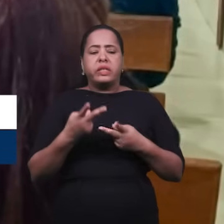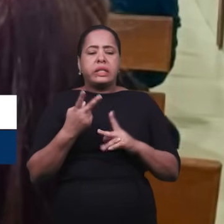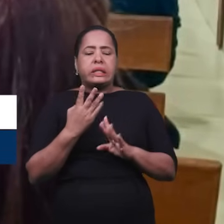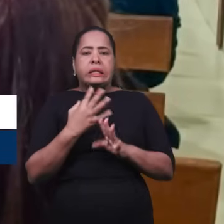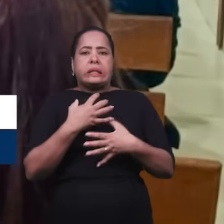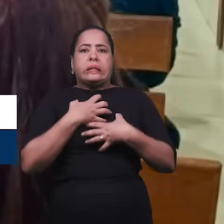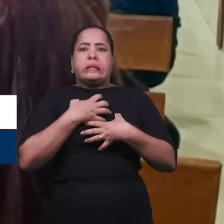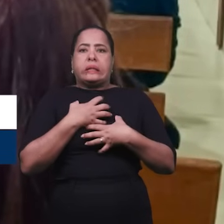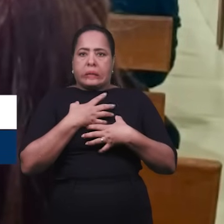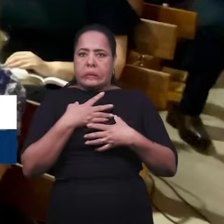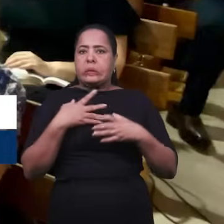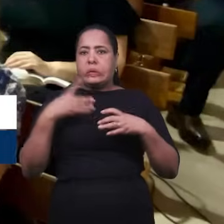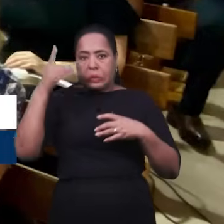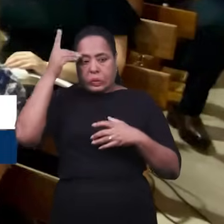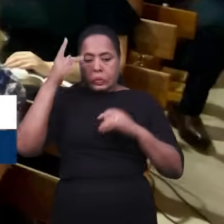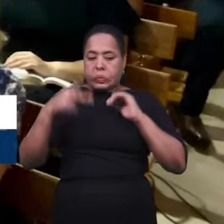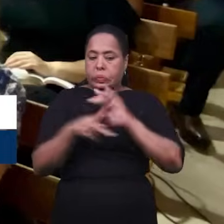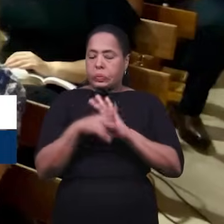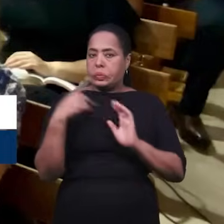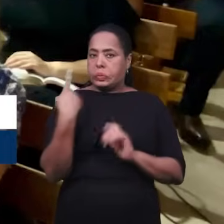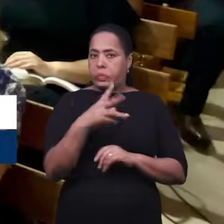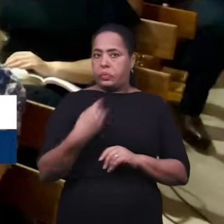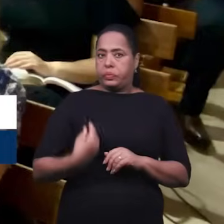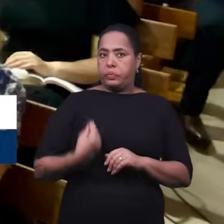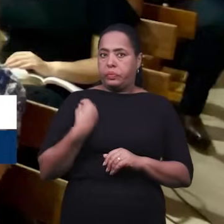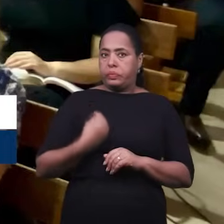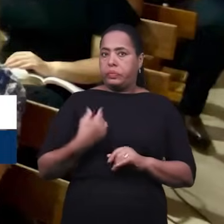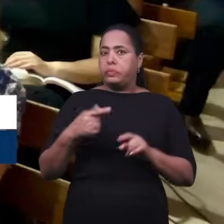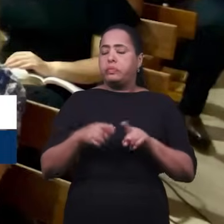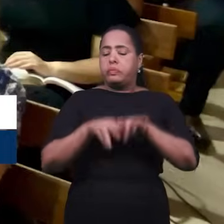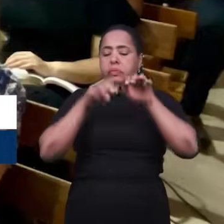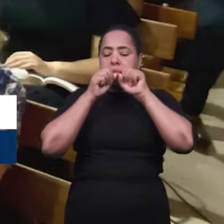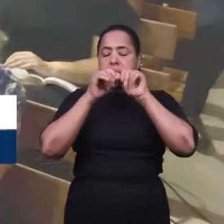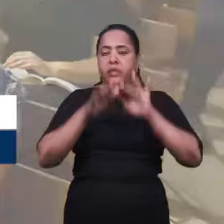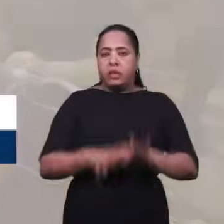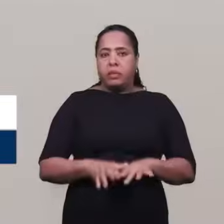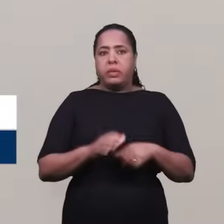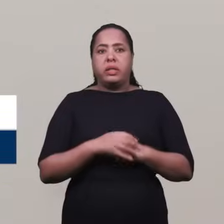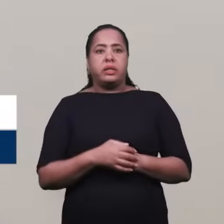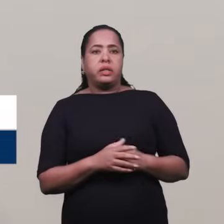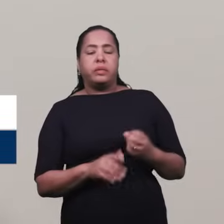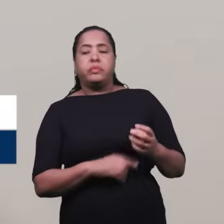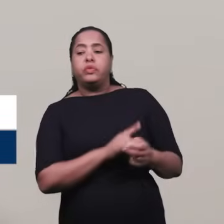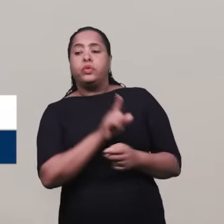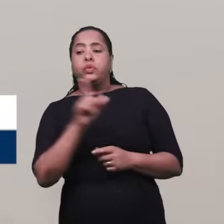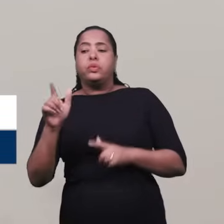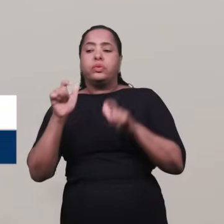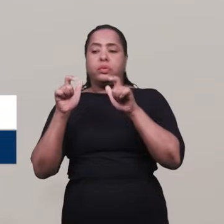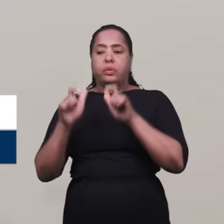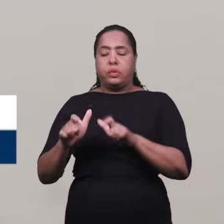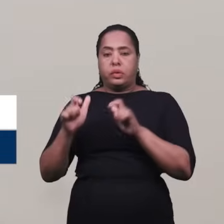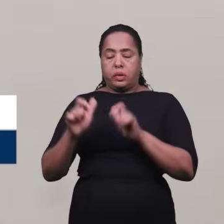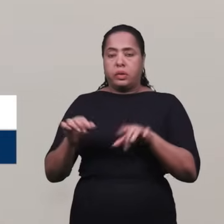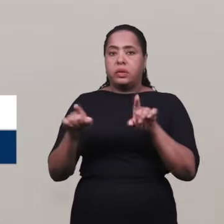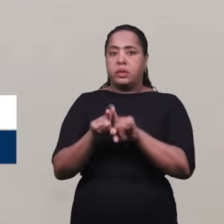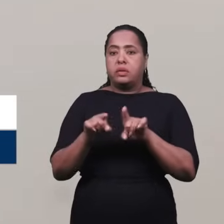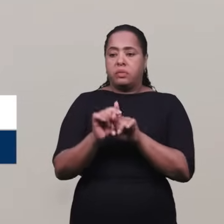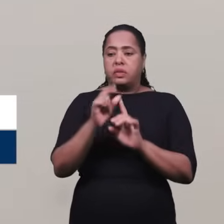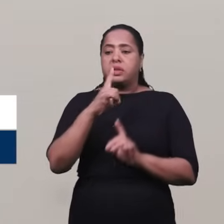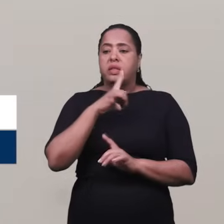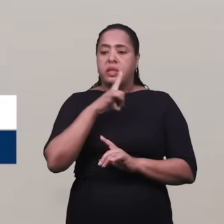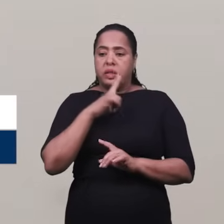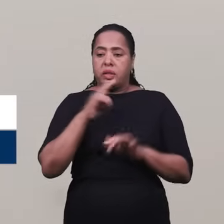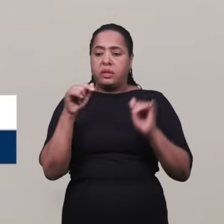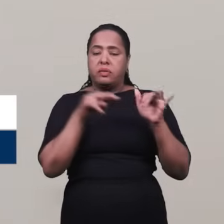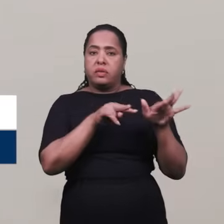esses dons, e ali puderam também ter uma grande bênção com a ceia do Senhor. E na cidade de Rio Verde, no sudoeste goiano,